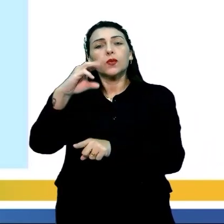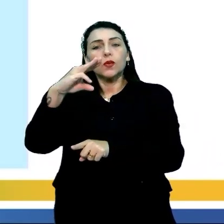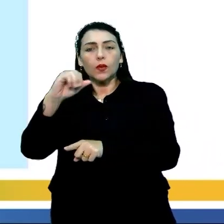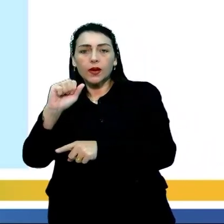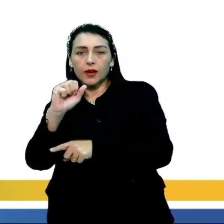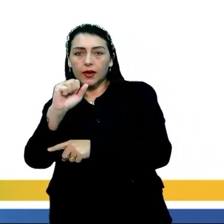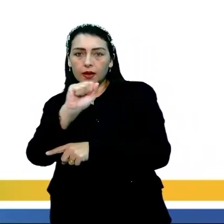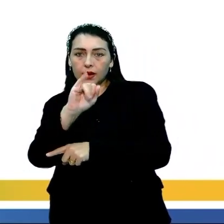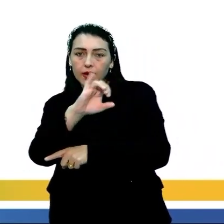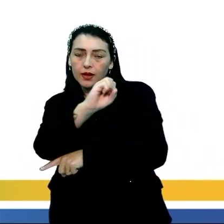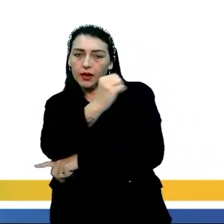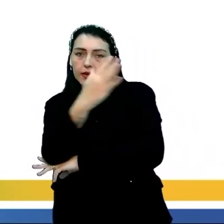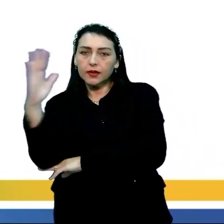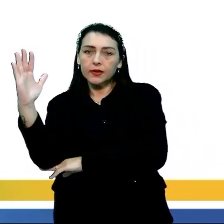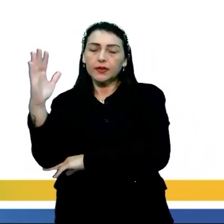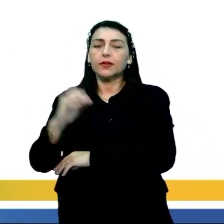Cocais.